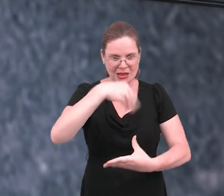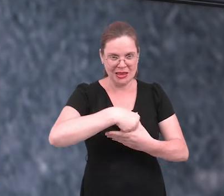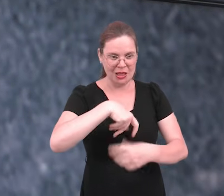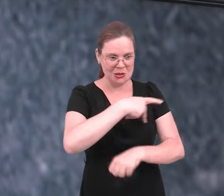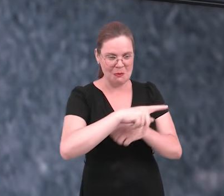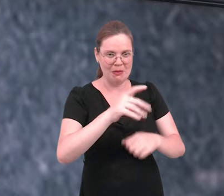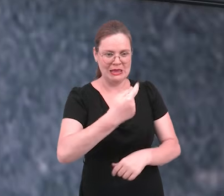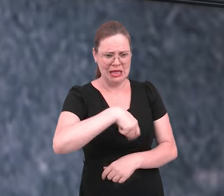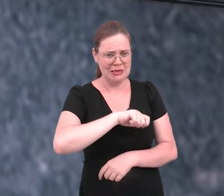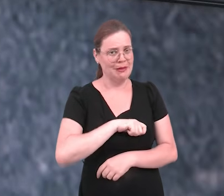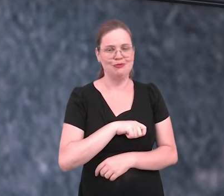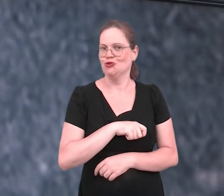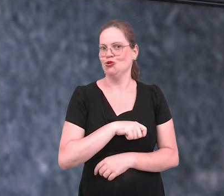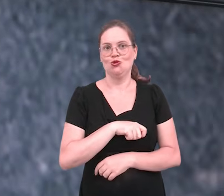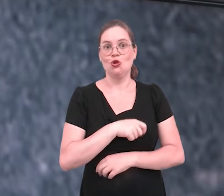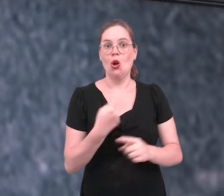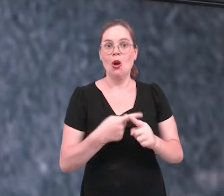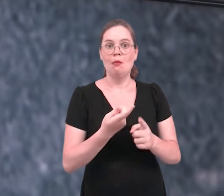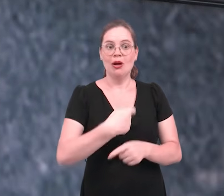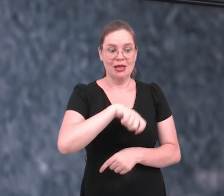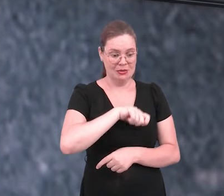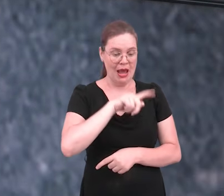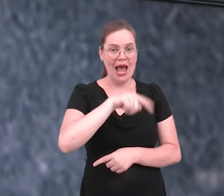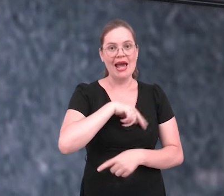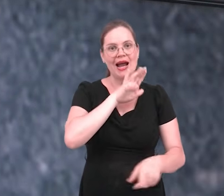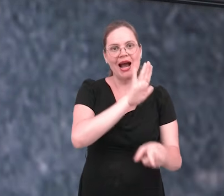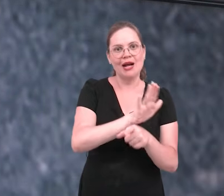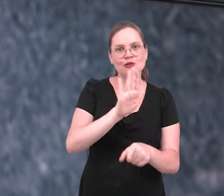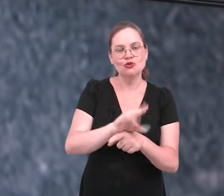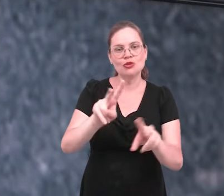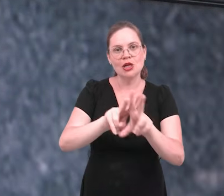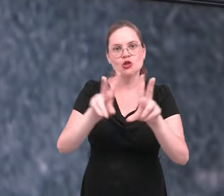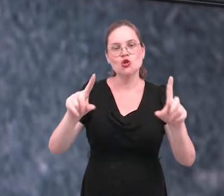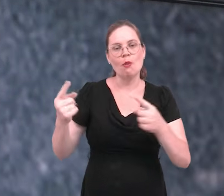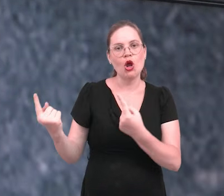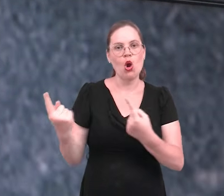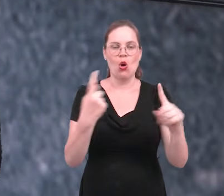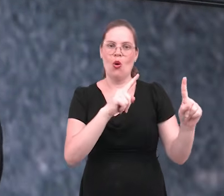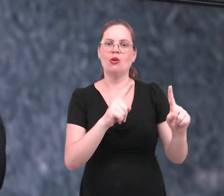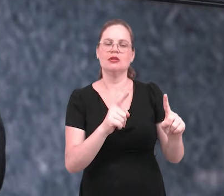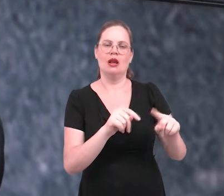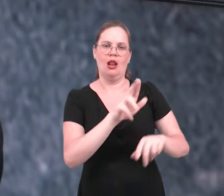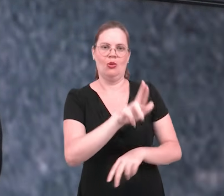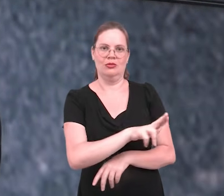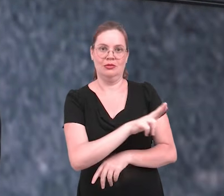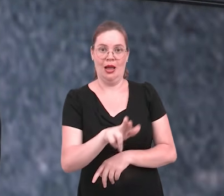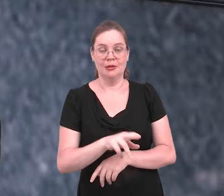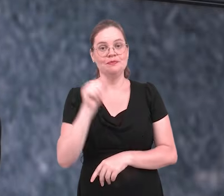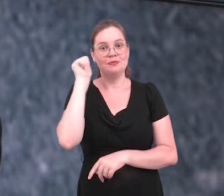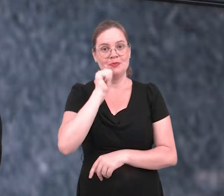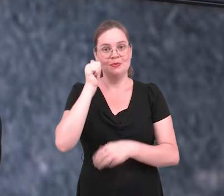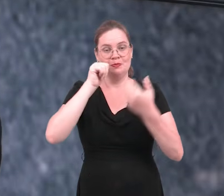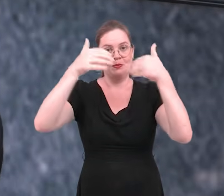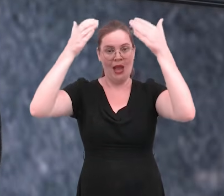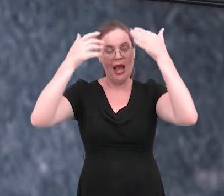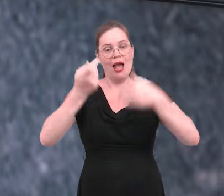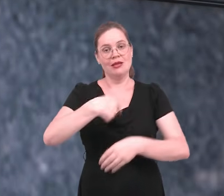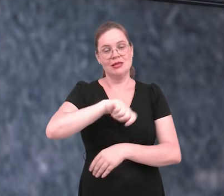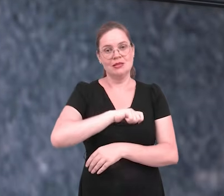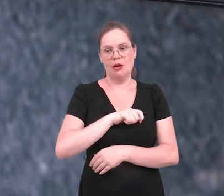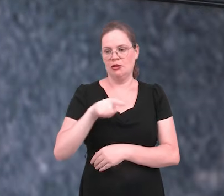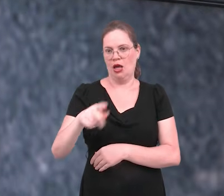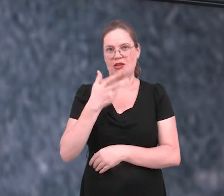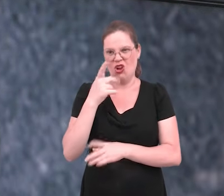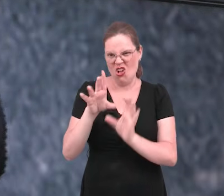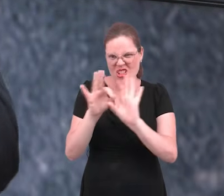na luta contra o protestantismo. E a princesa, a rainha, ela era espanhola. Então ele não deu a